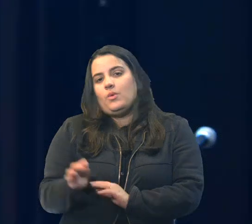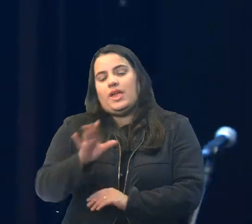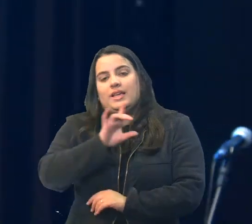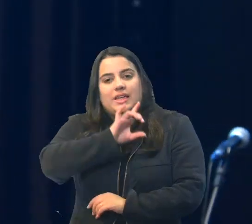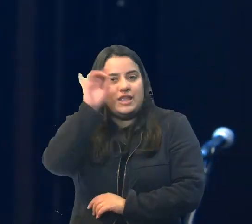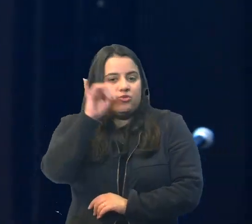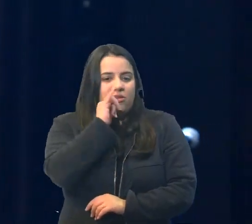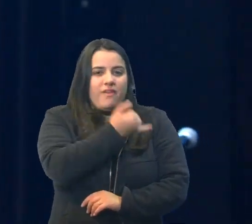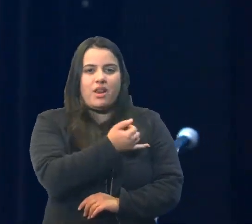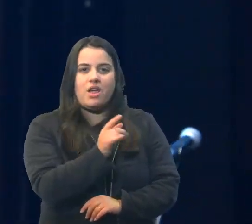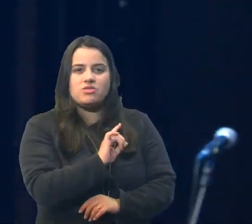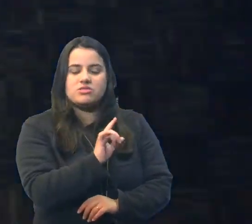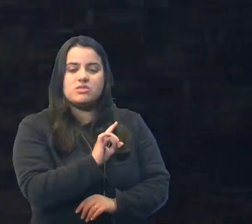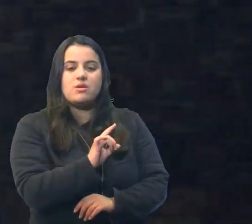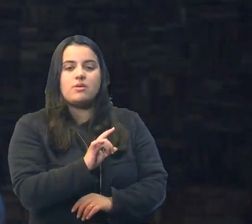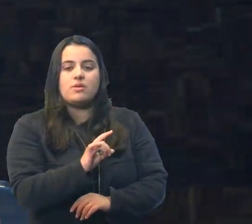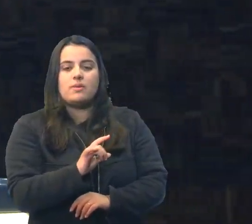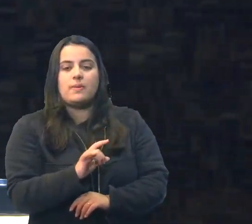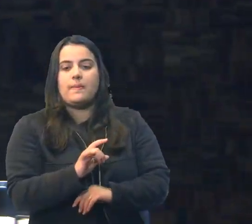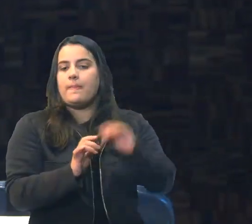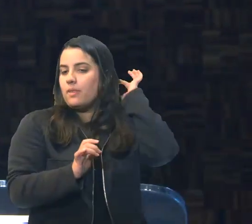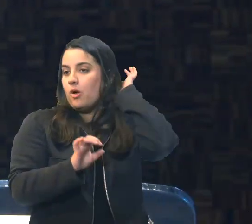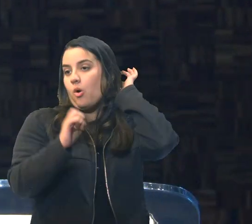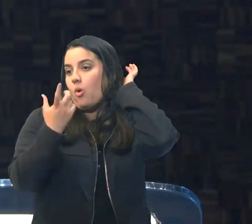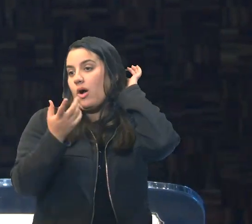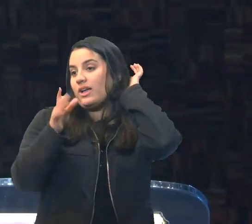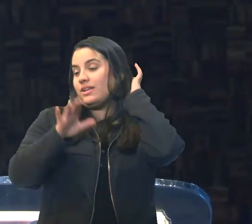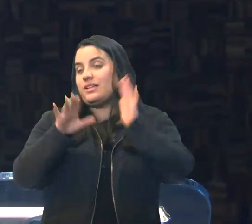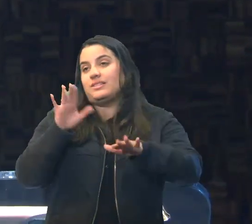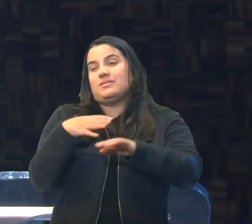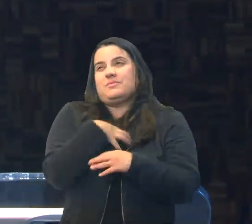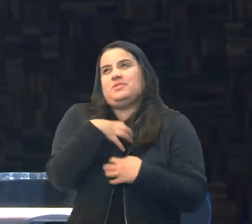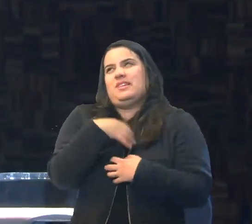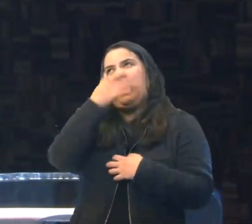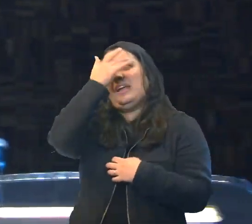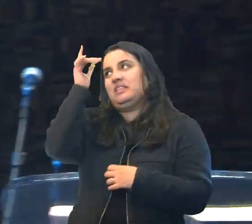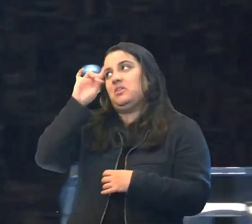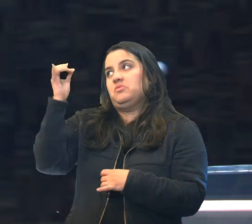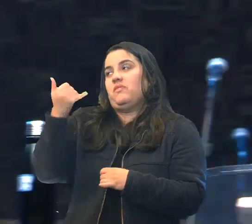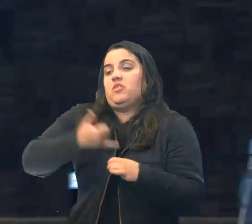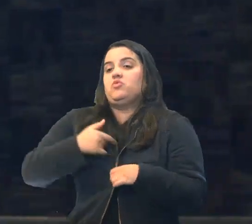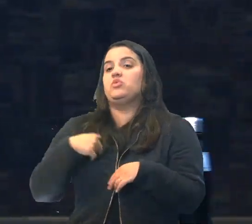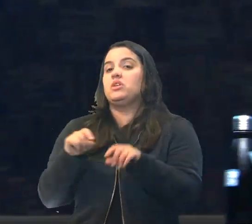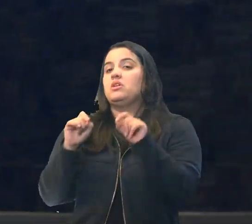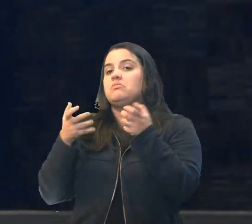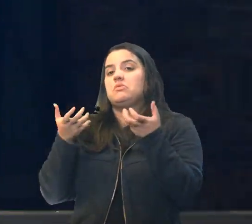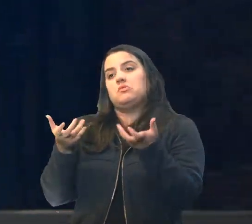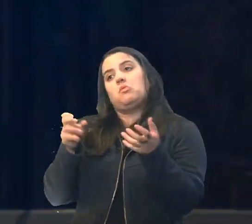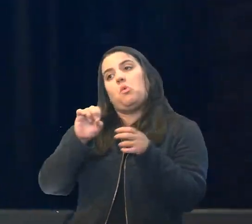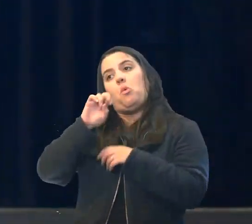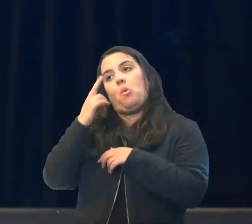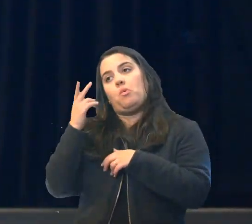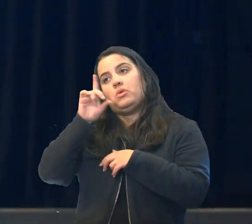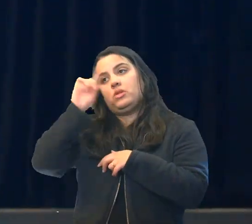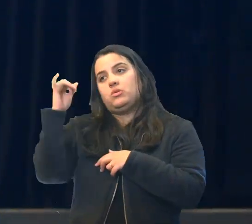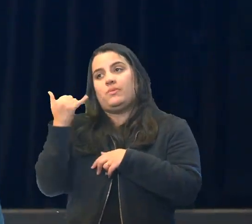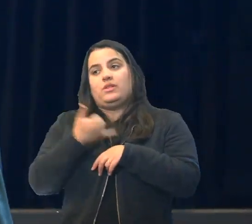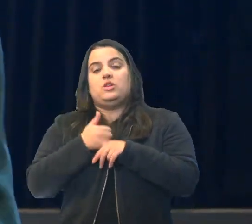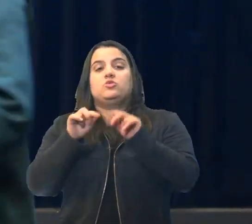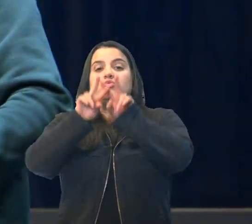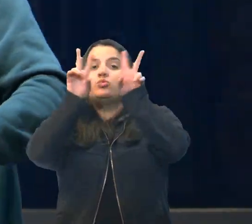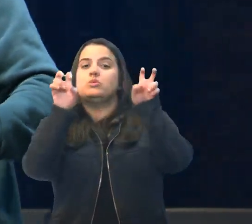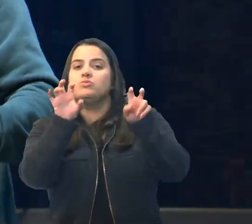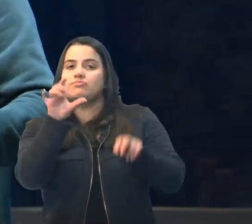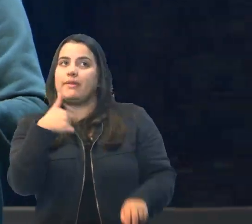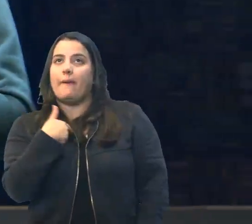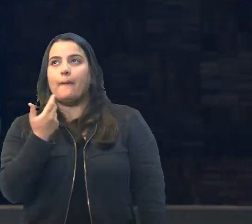está falando, Deus não está falando o que eu quero ouvir. Ou Deus não está falando sobre o assunto que eu quero ouvir. E